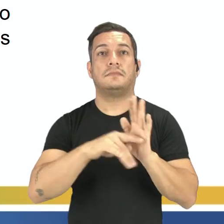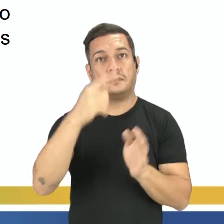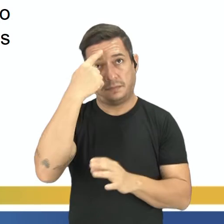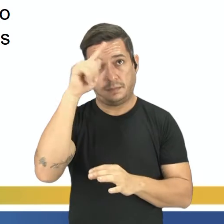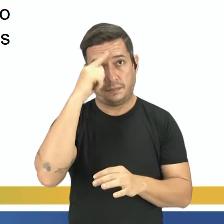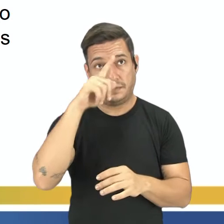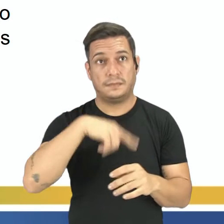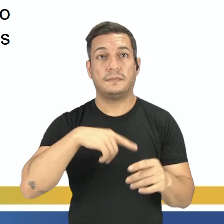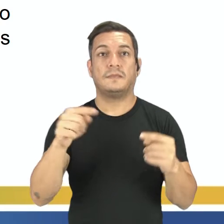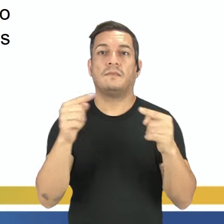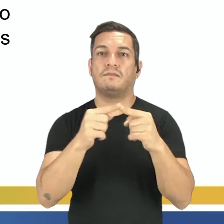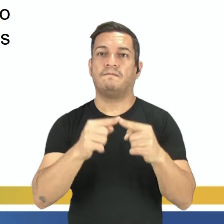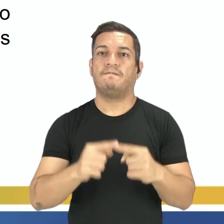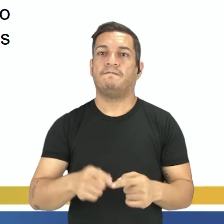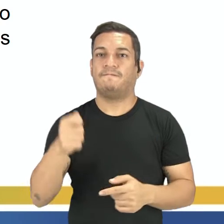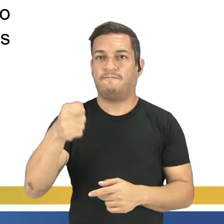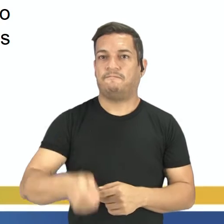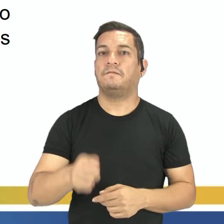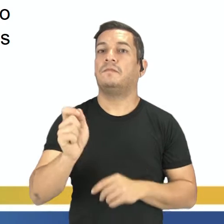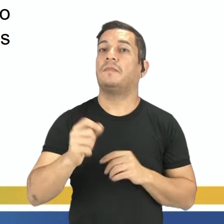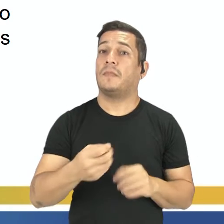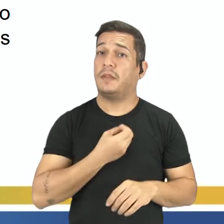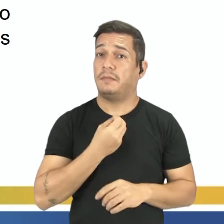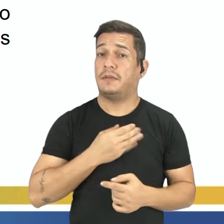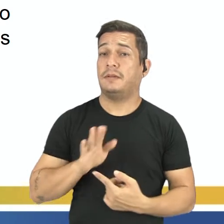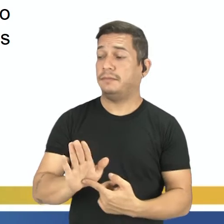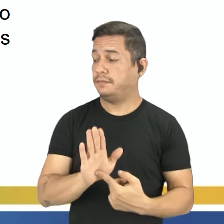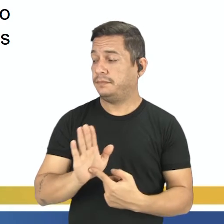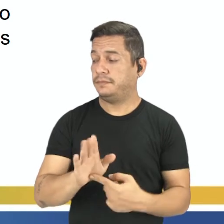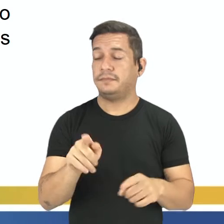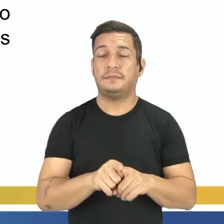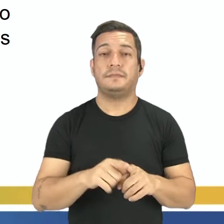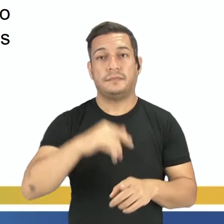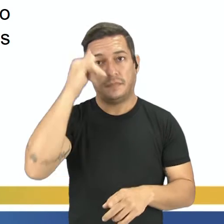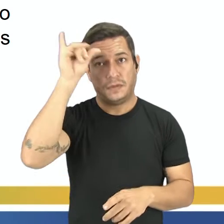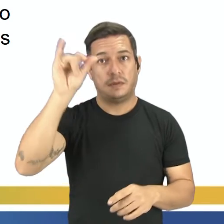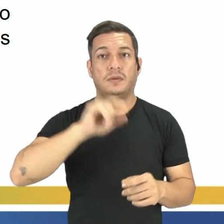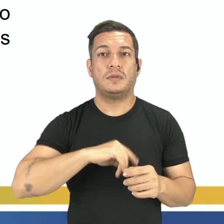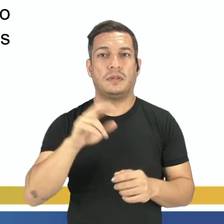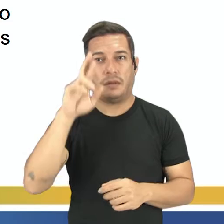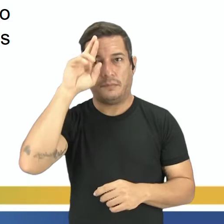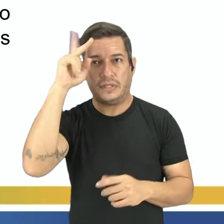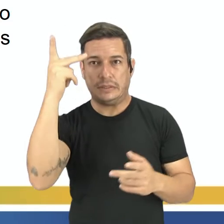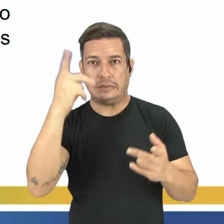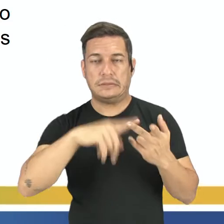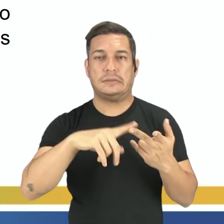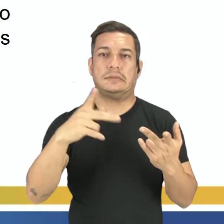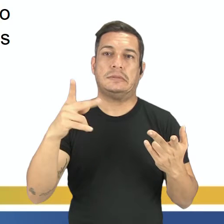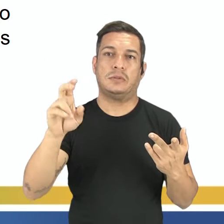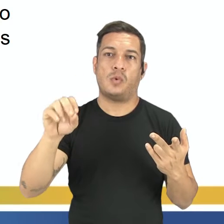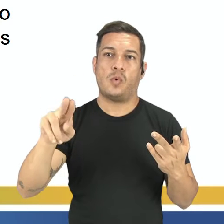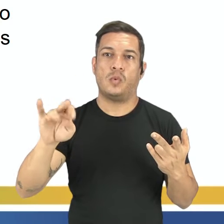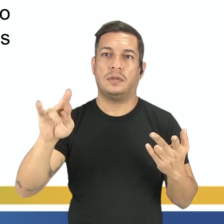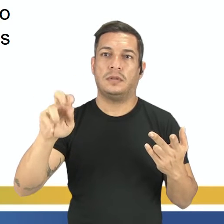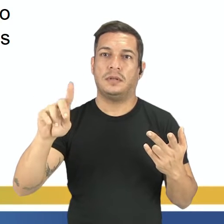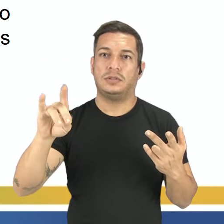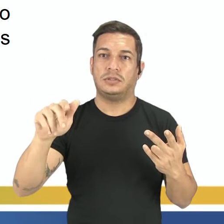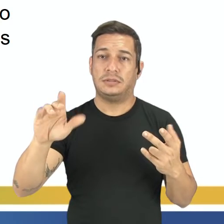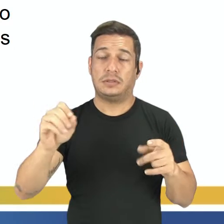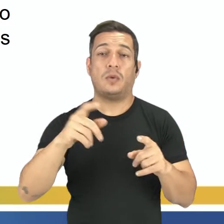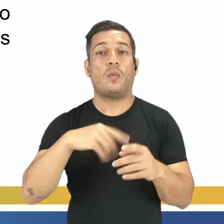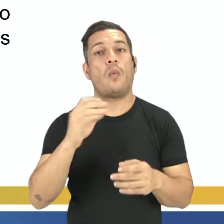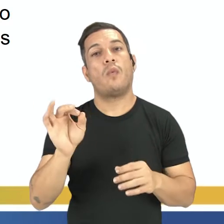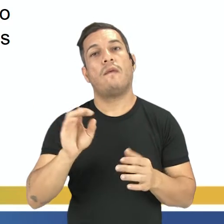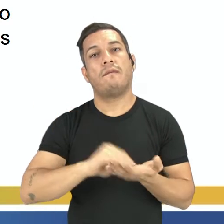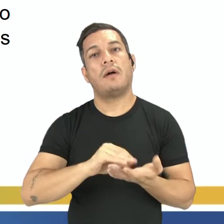estão exatamente ali confirmando o que você está apresentando, para evitar ali alguma coisa de contradição, evitar ali algum argumento que está fora de